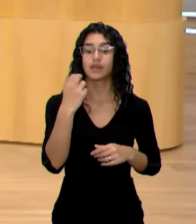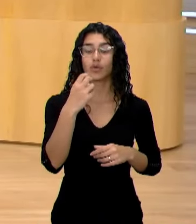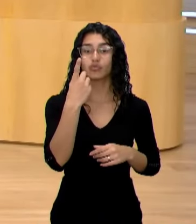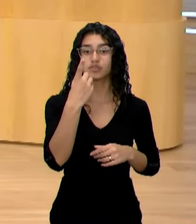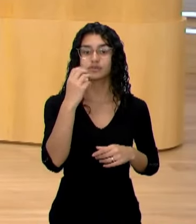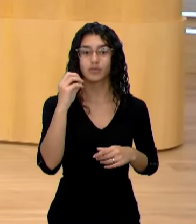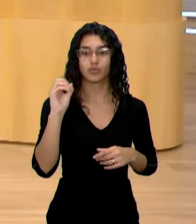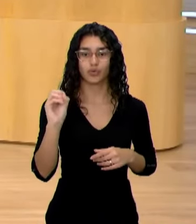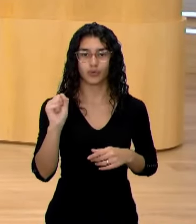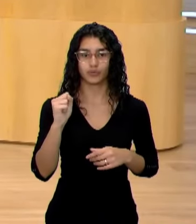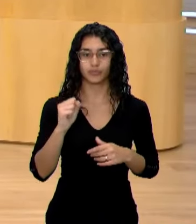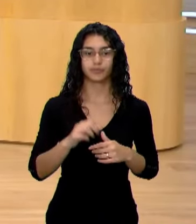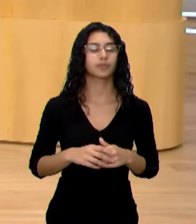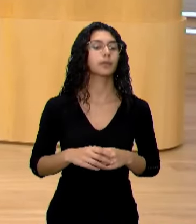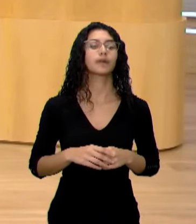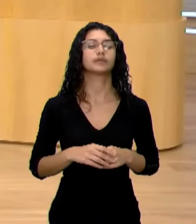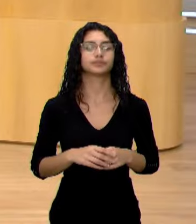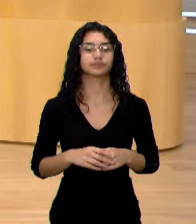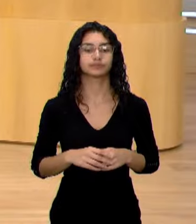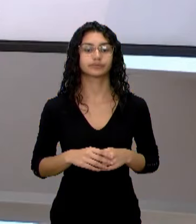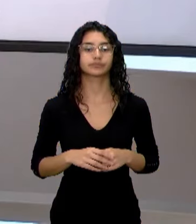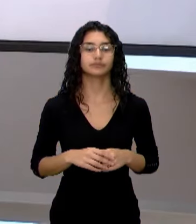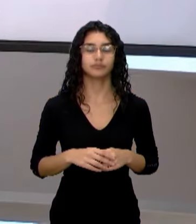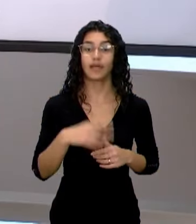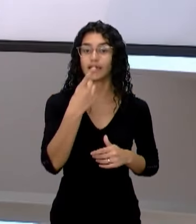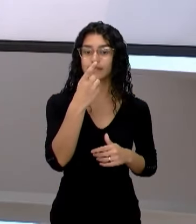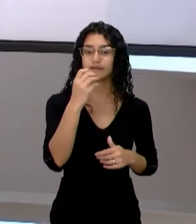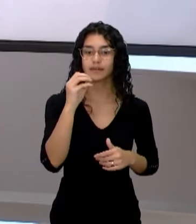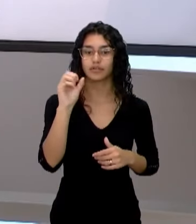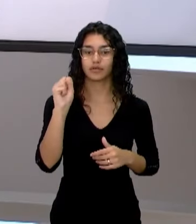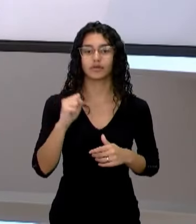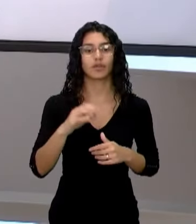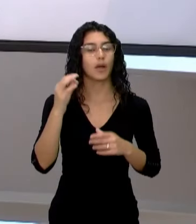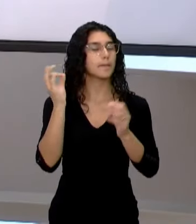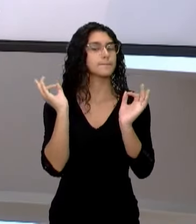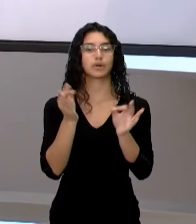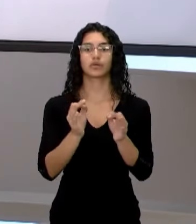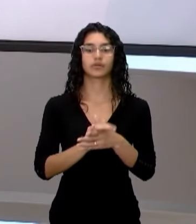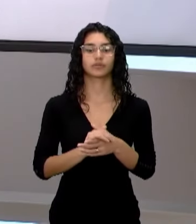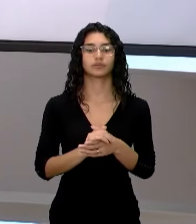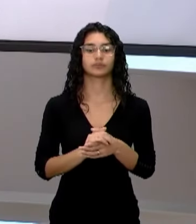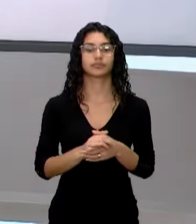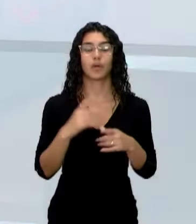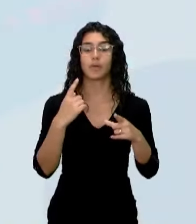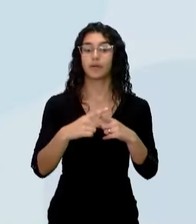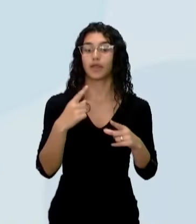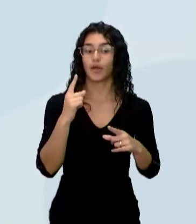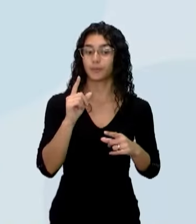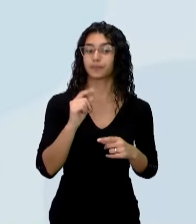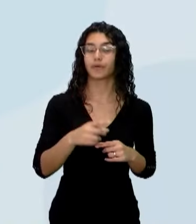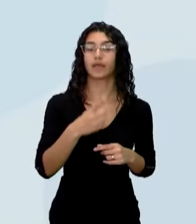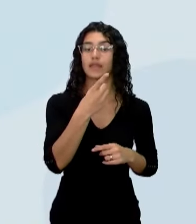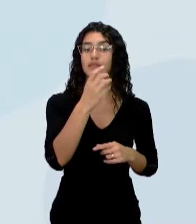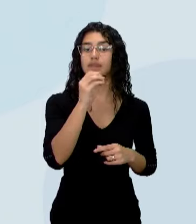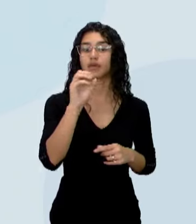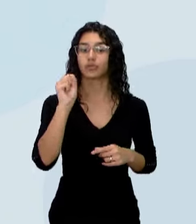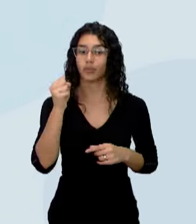108 aqui, né, Vivi? Então este angulinho aqui também é 108. Exatamente. Muito Pronto, bom. agora matou, ó. Porque a gente tem